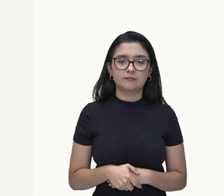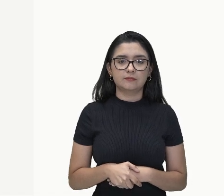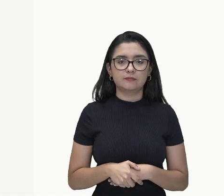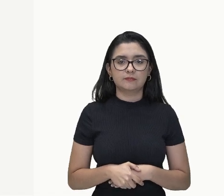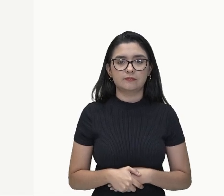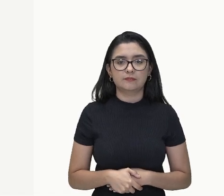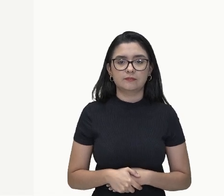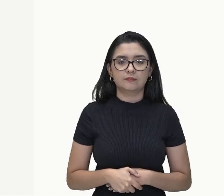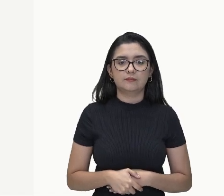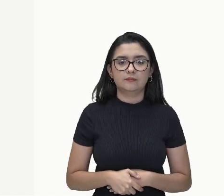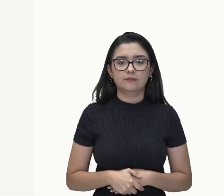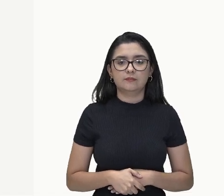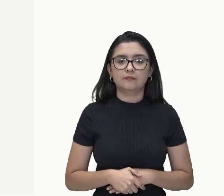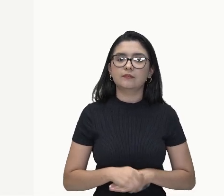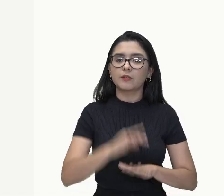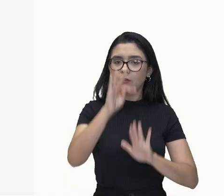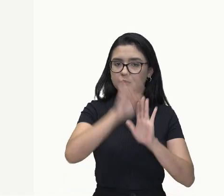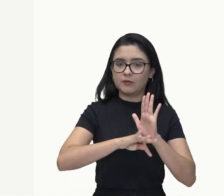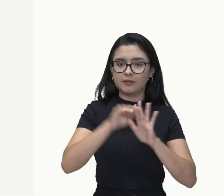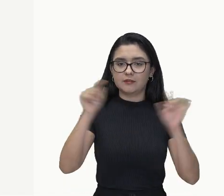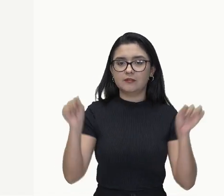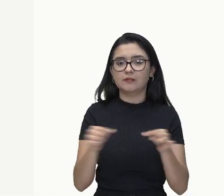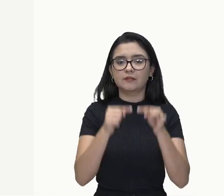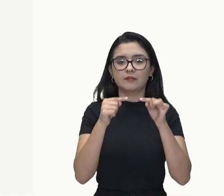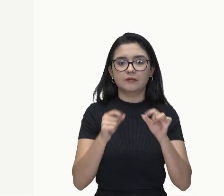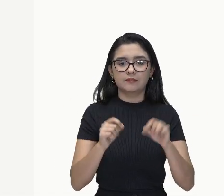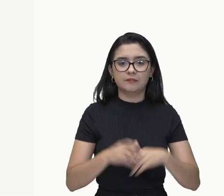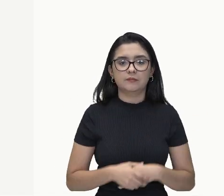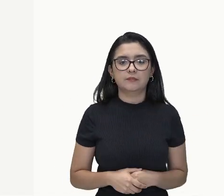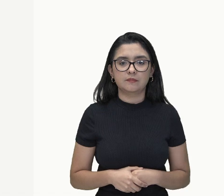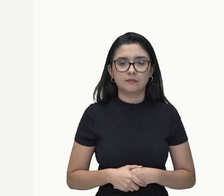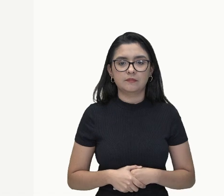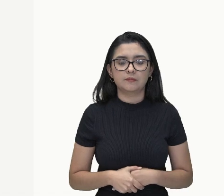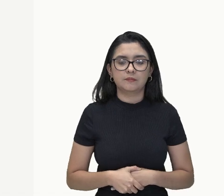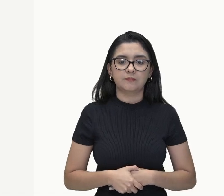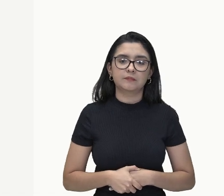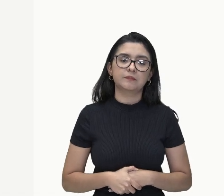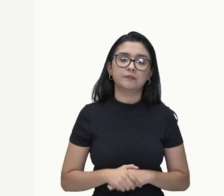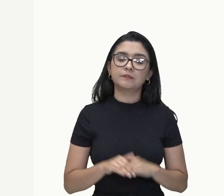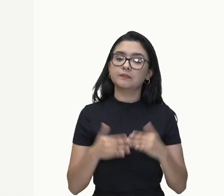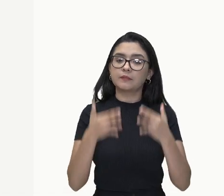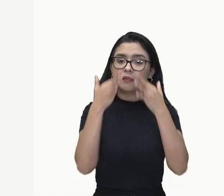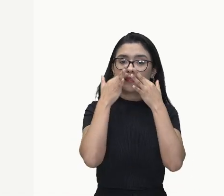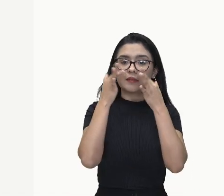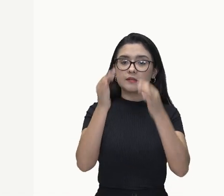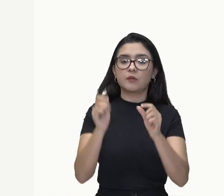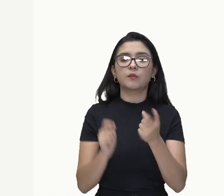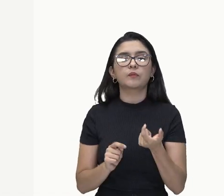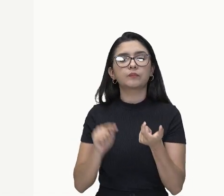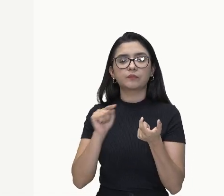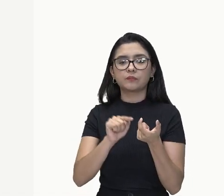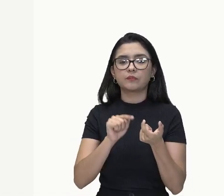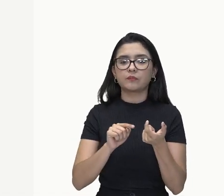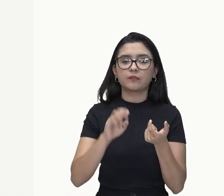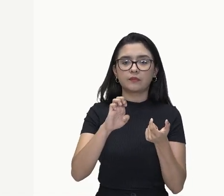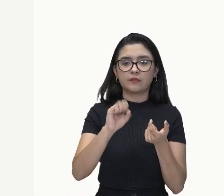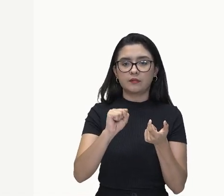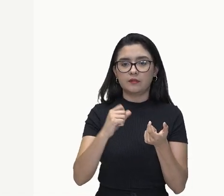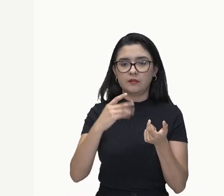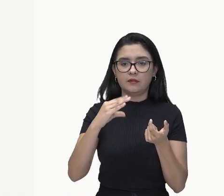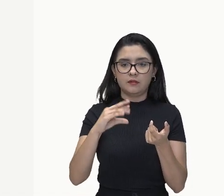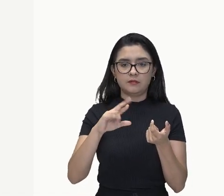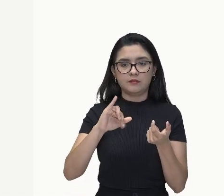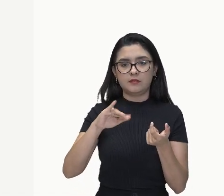mano. Aqui até rimou, né? Tia minha escrevia, né? Peço a atenção de vocês para esse verbo